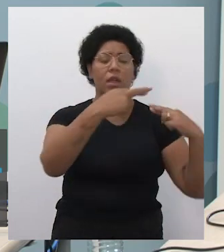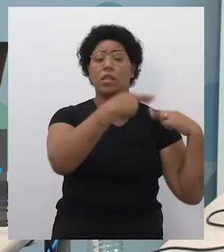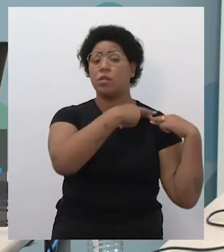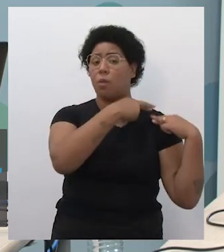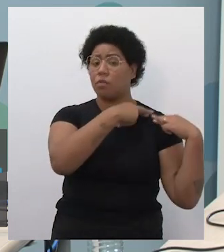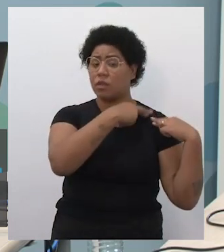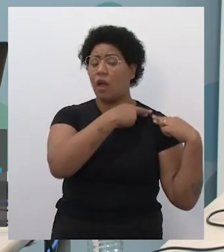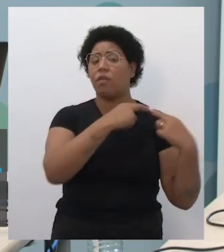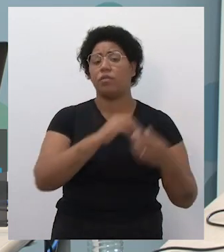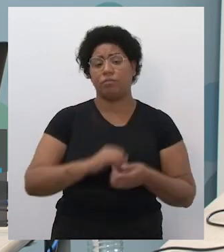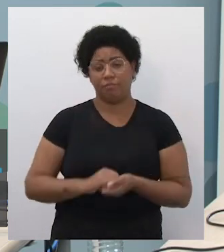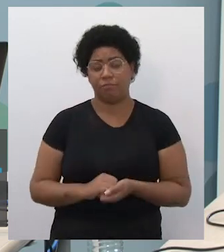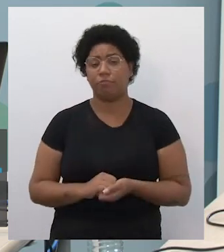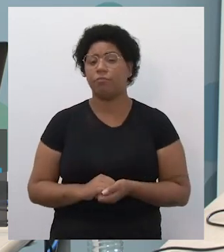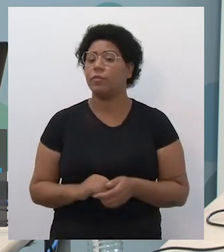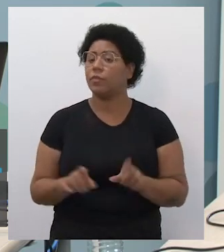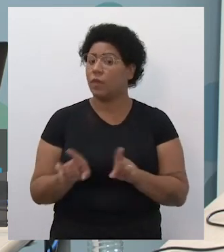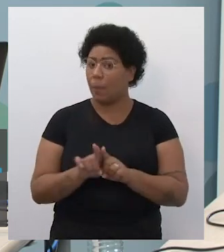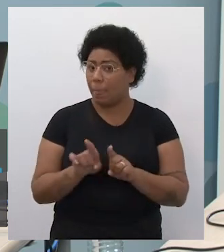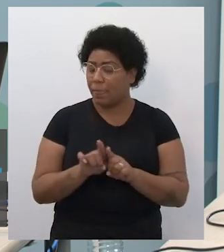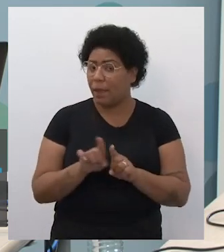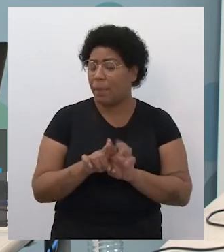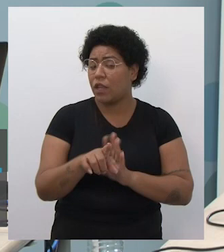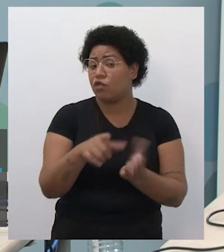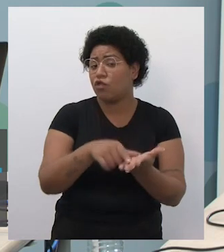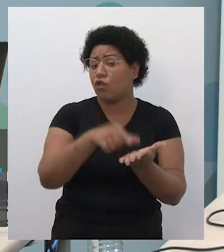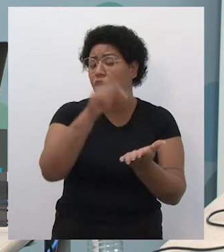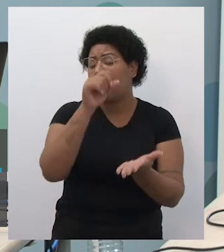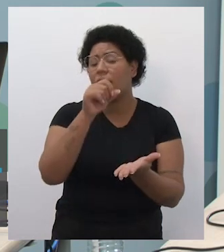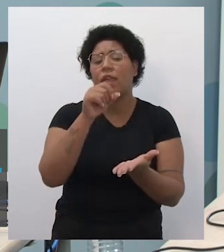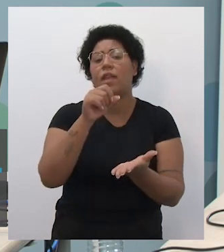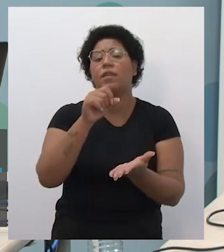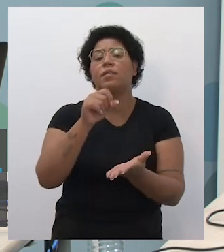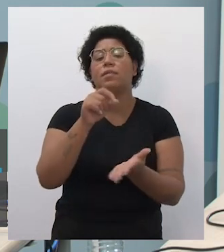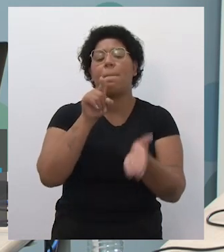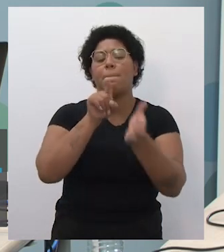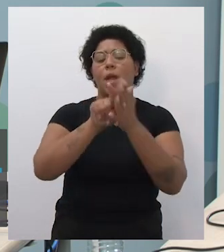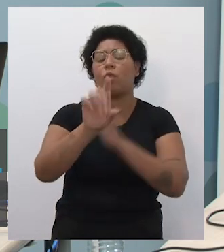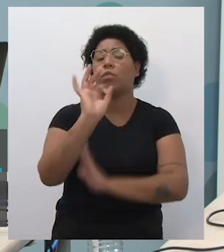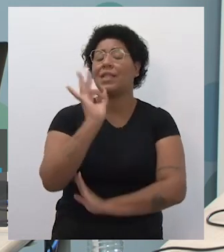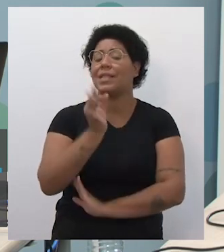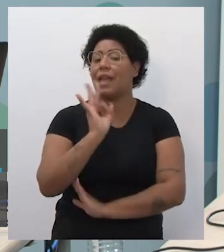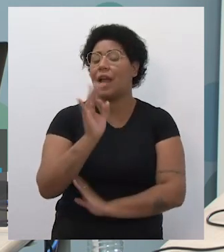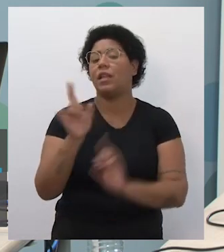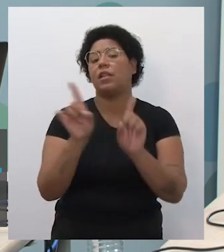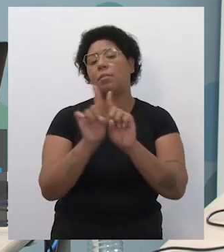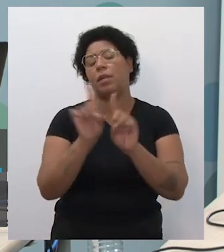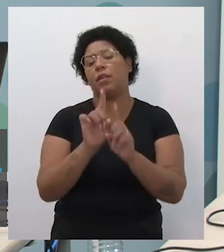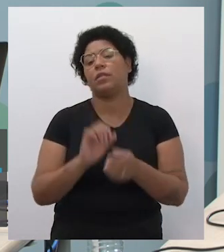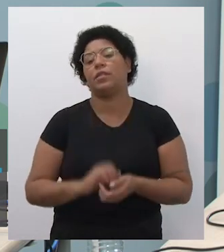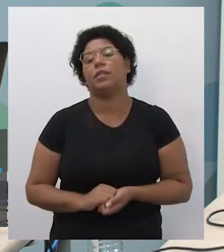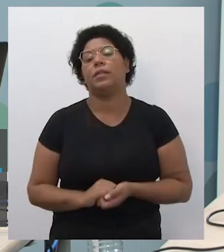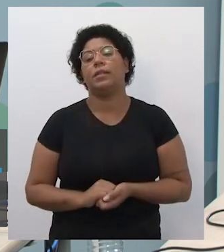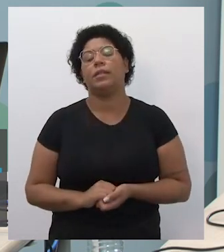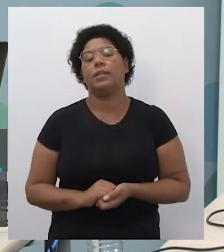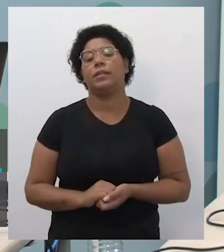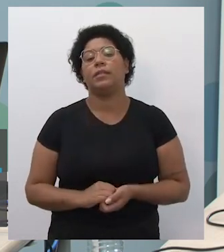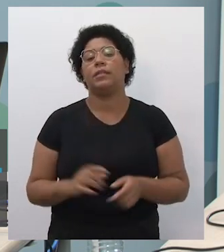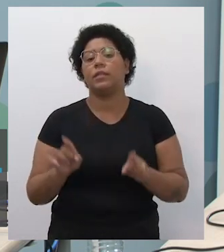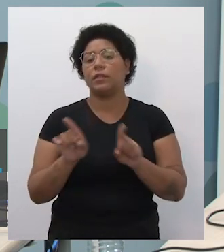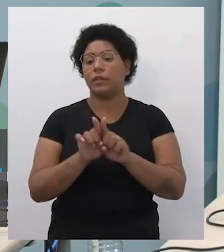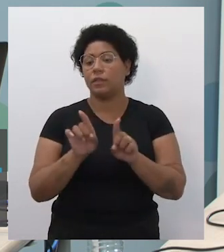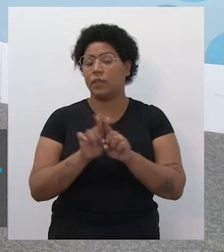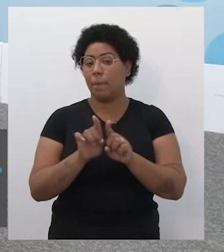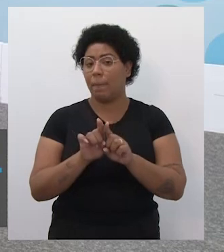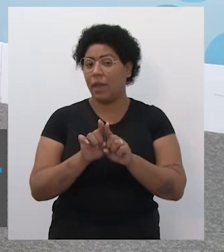dos estudantes, selecionar as principais questões. E aí entra novamente aquela palavra que eu usei no início, a questão da reinvenção